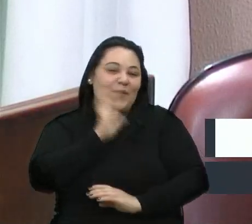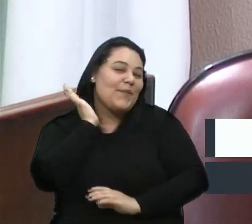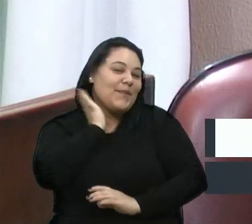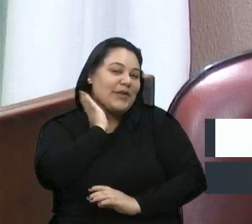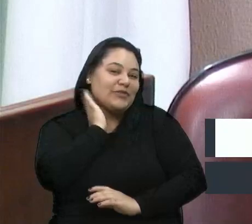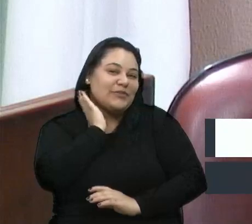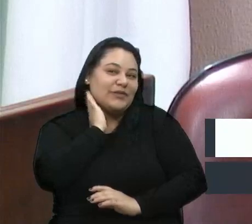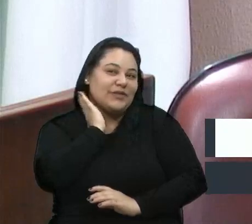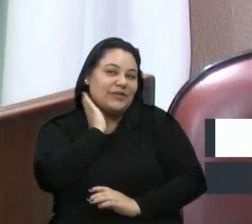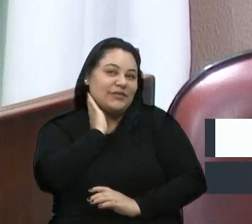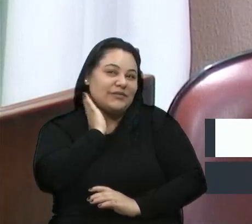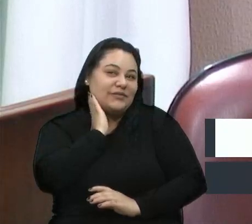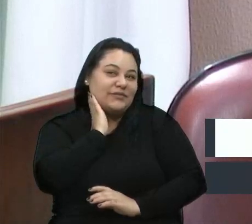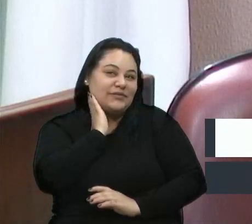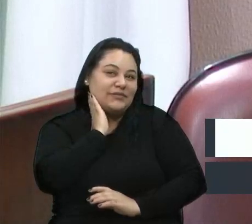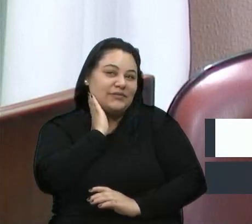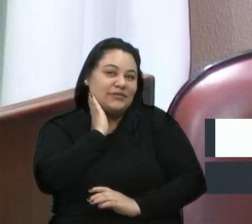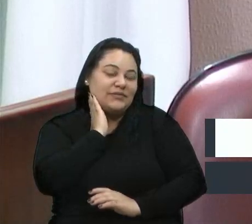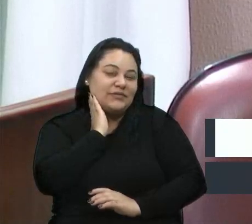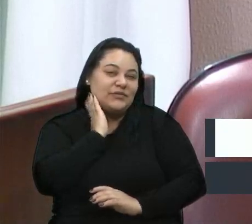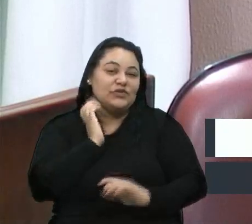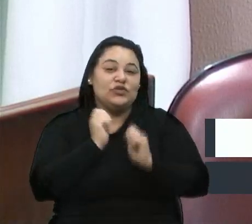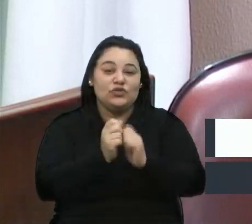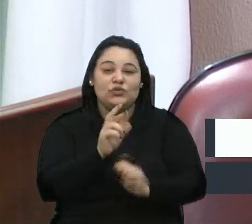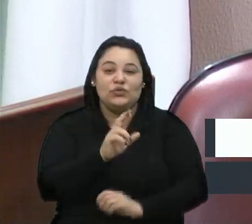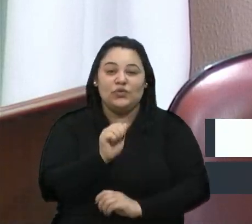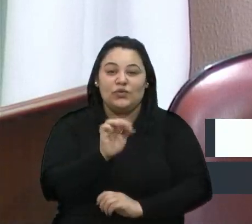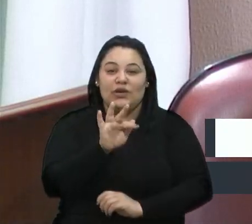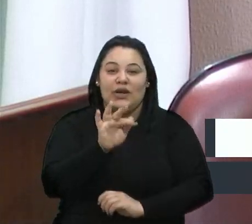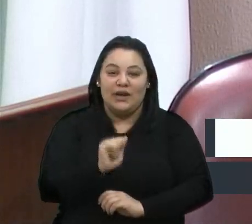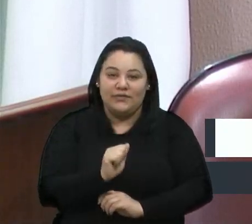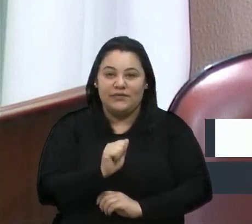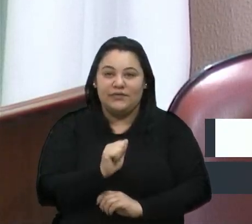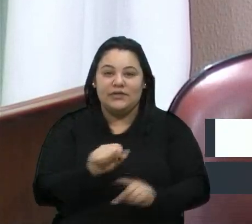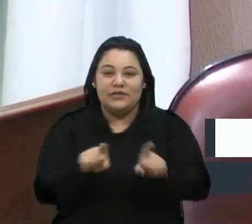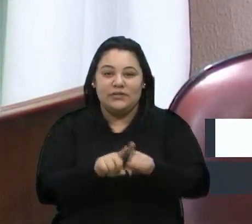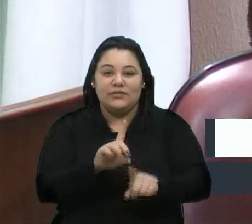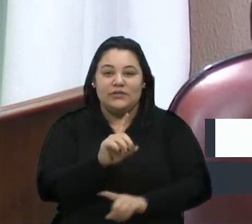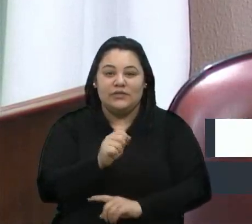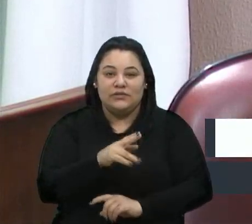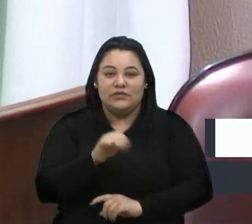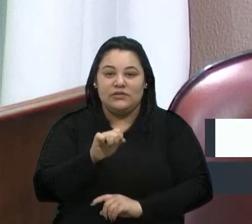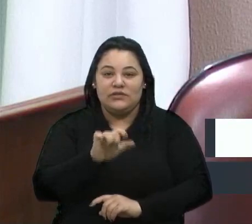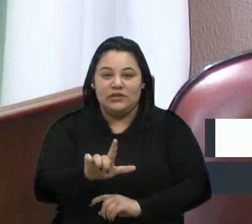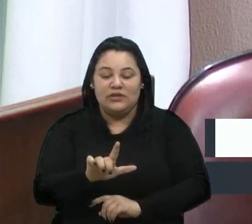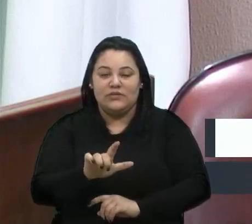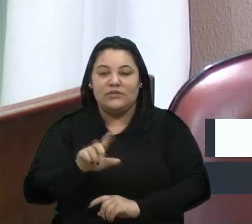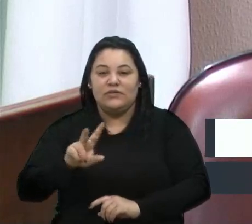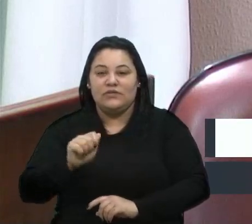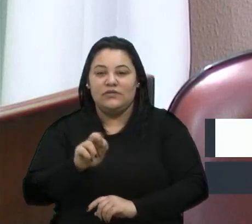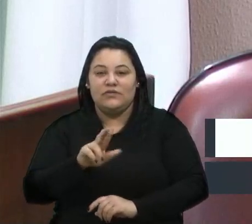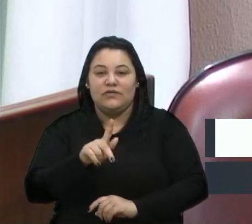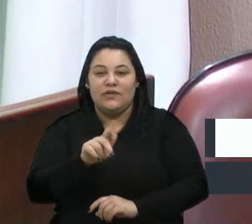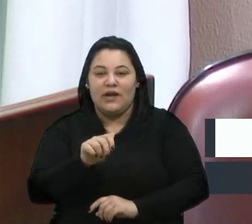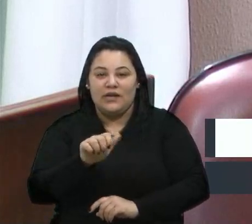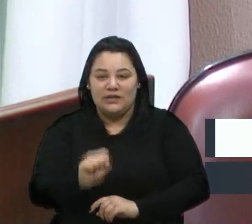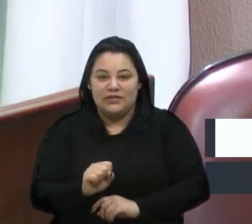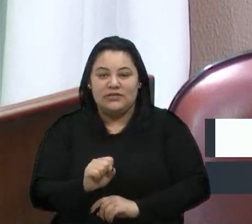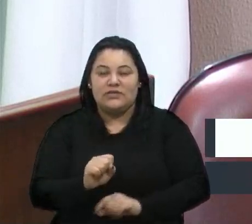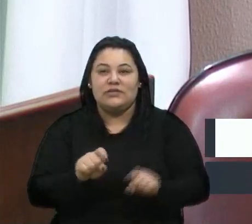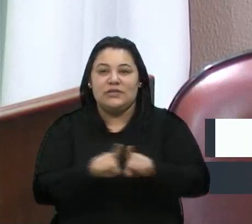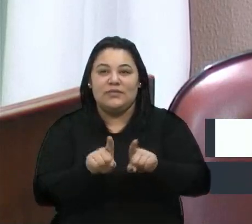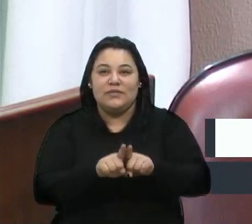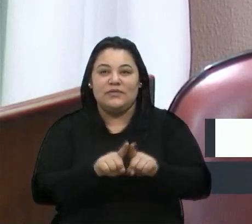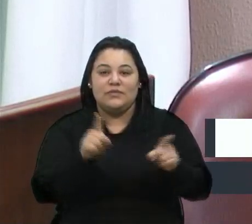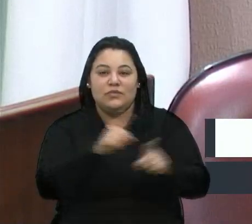vereadora. Vai ter um bate-papo com o Rafa Deboni e também com o Daniel Vargas, além de ter música com a Carol Coelho e o Rafa Siqueira, e já